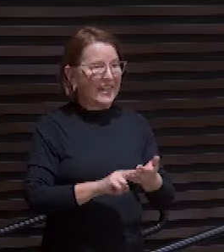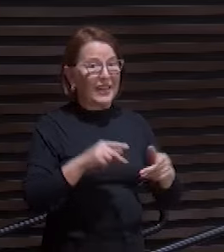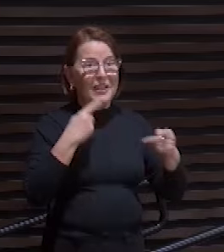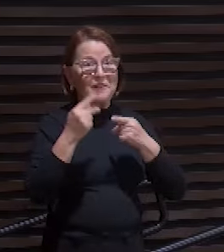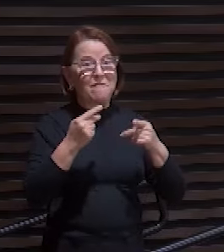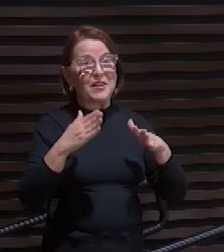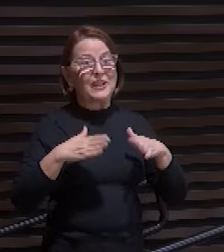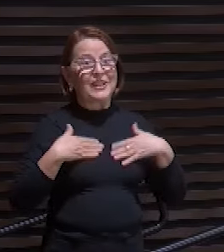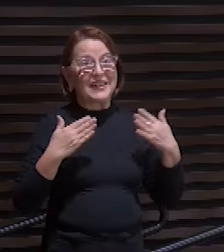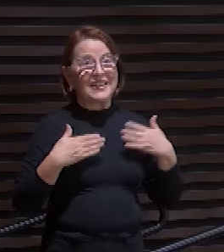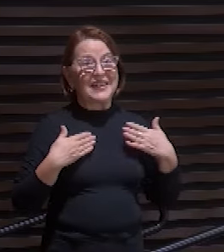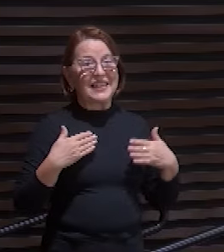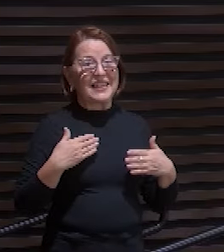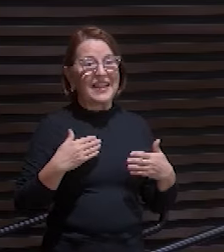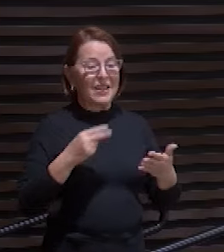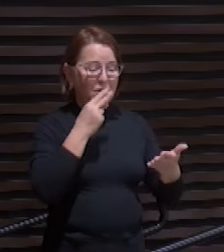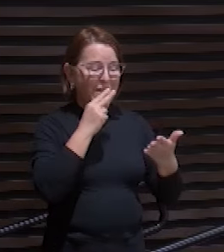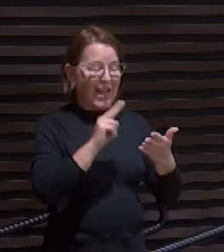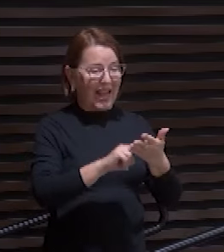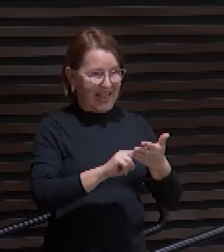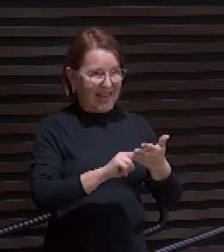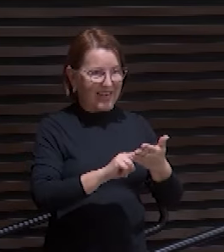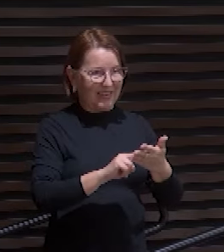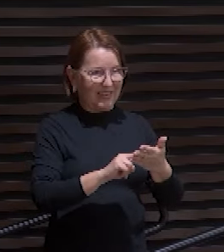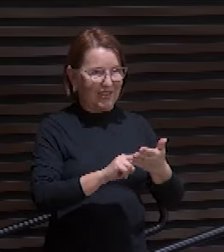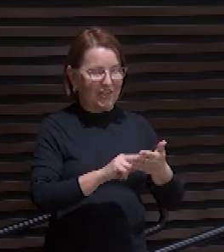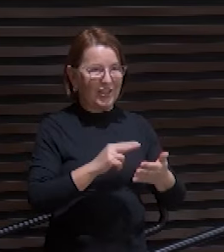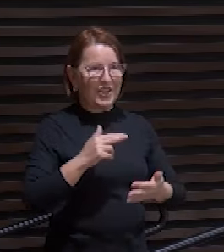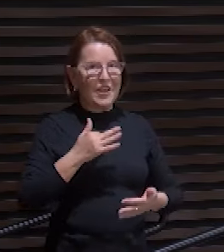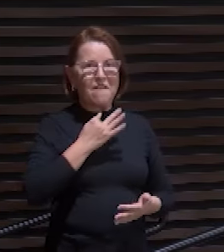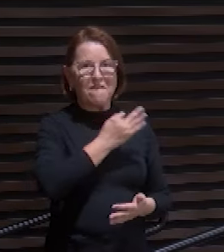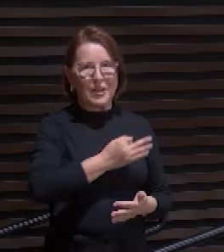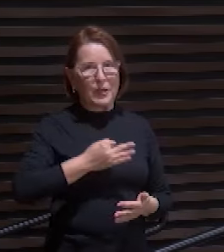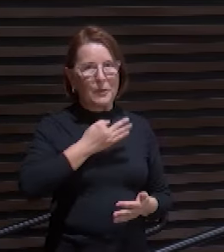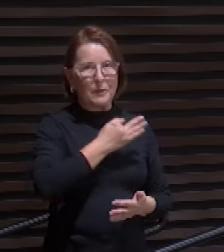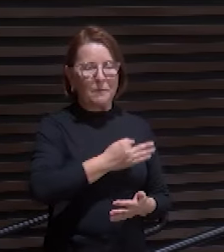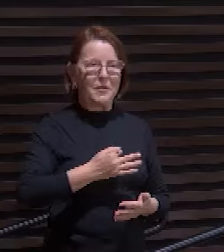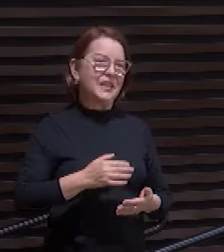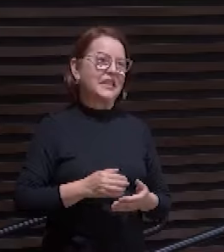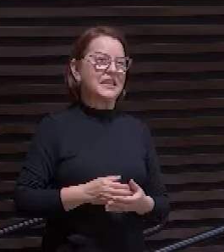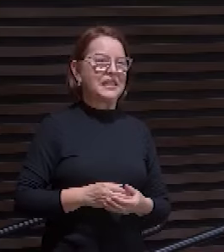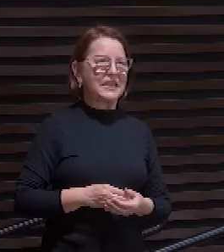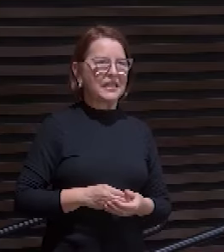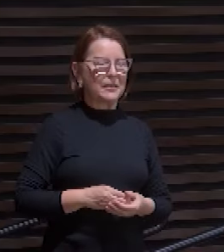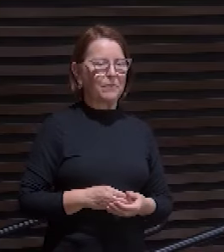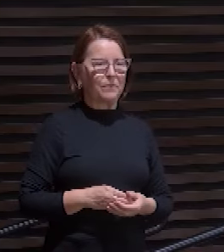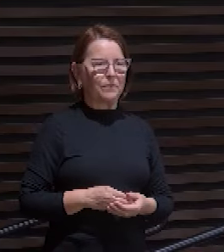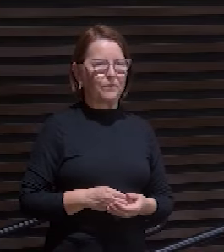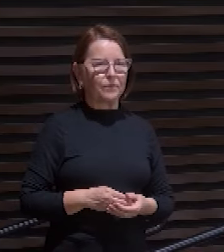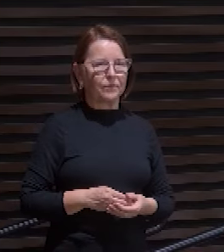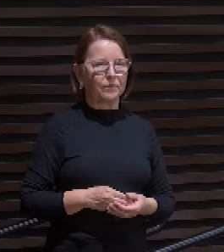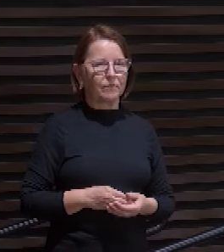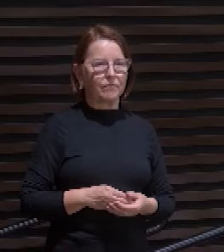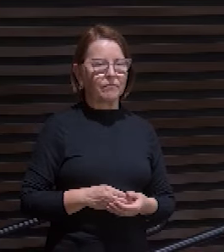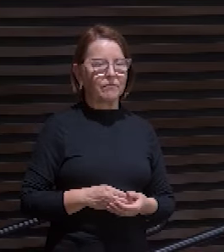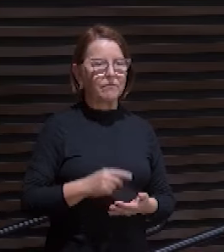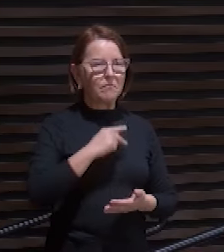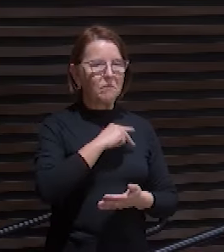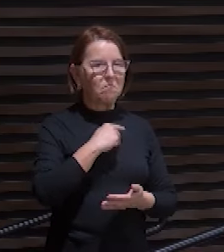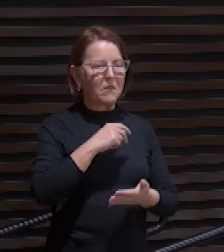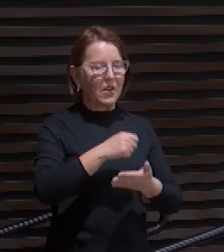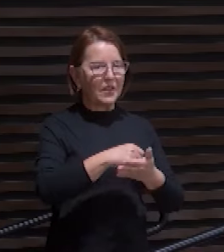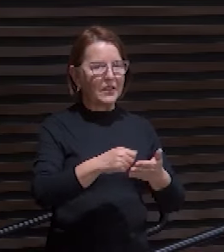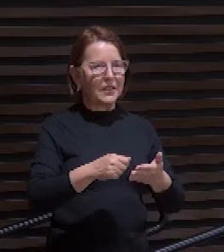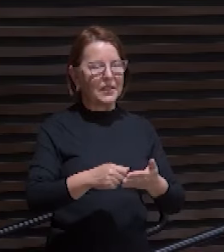temos um autor que ele fez um estudo da carta dela, falando dos 4 ladrões da alegria. Uma carta que